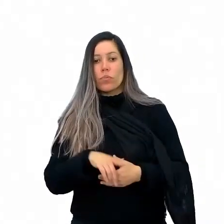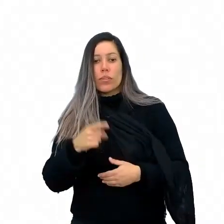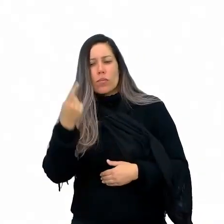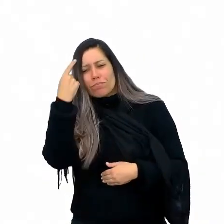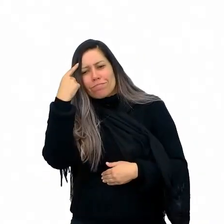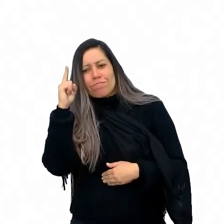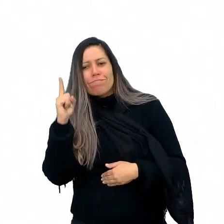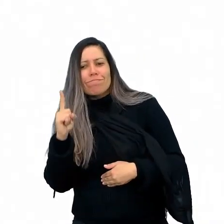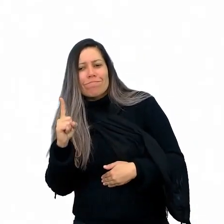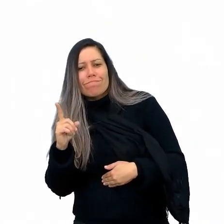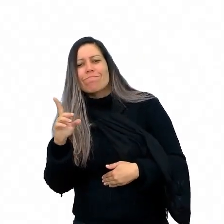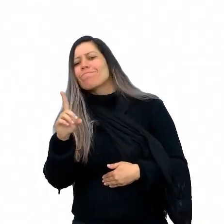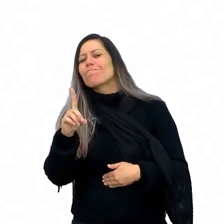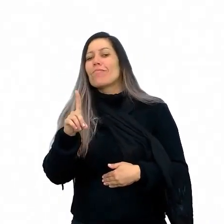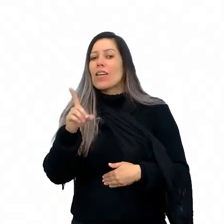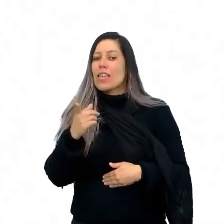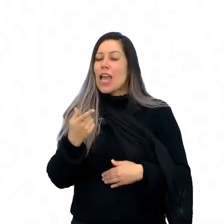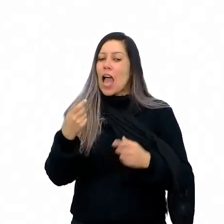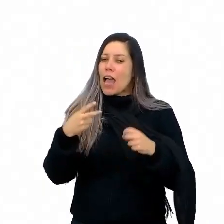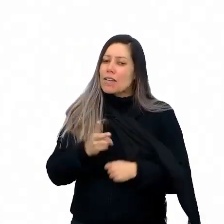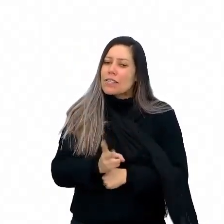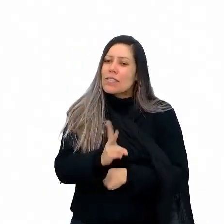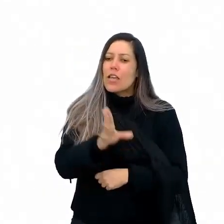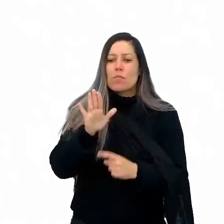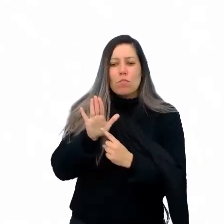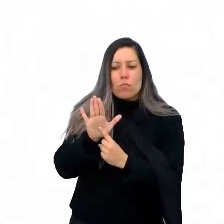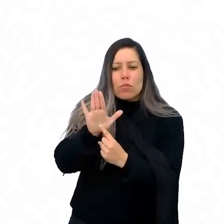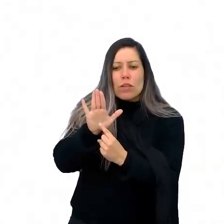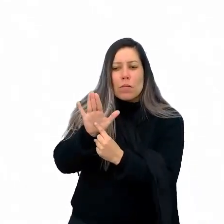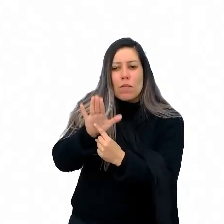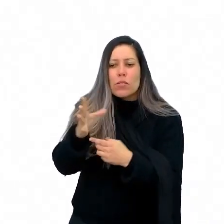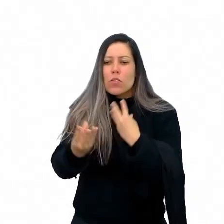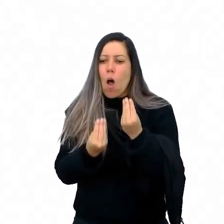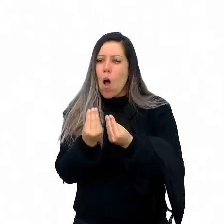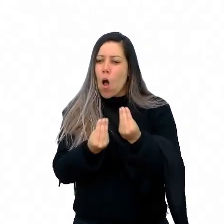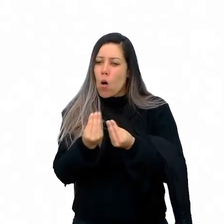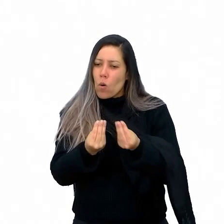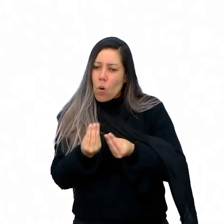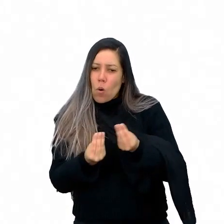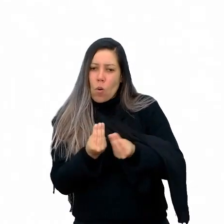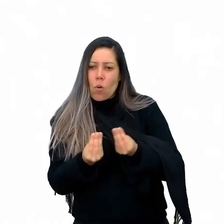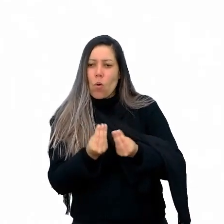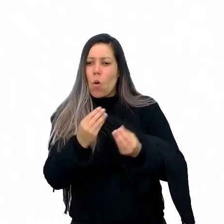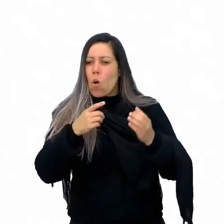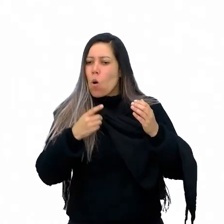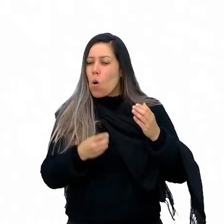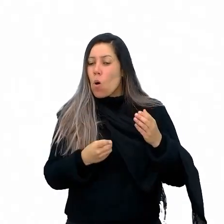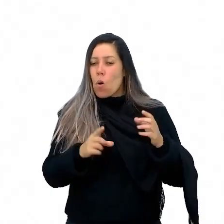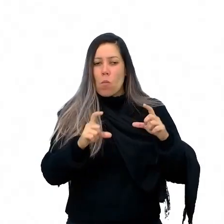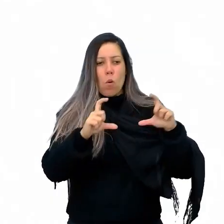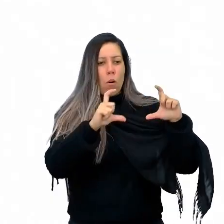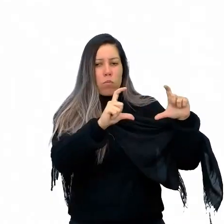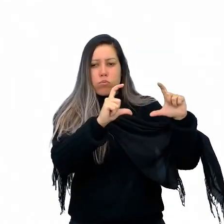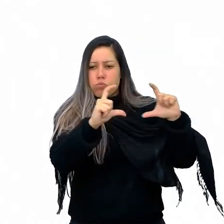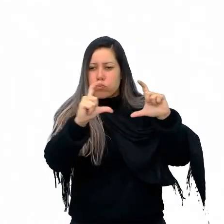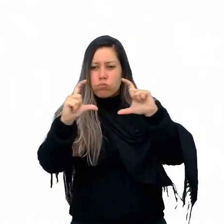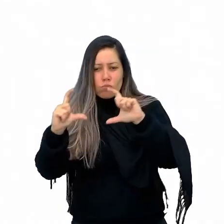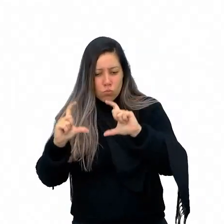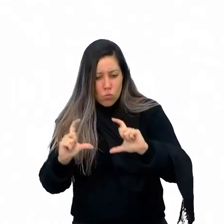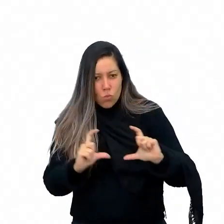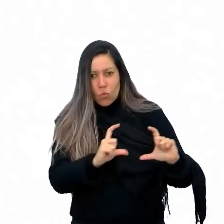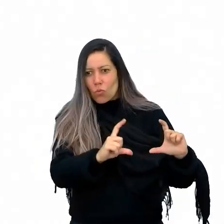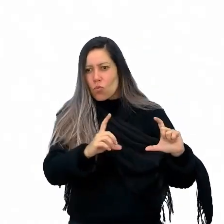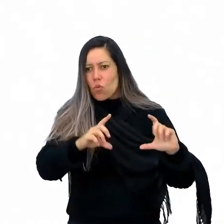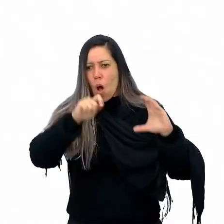é sempre deixá-los aí informados sobre o programa de recuperação e aprofundamento, e para isso, então, para